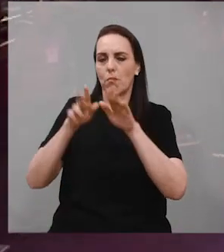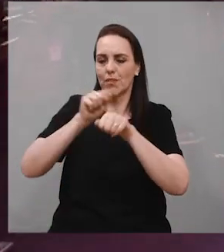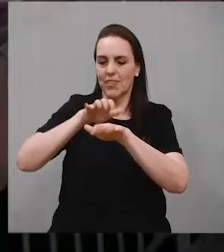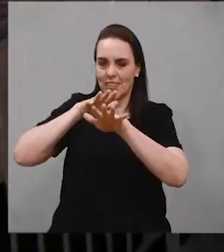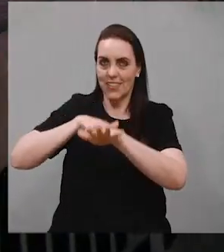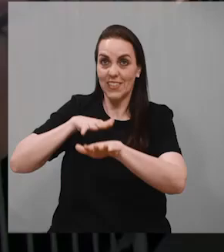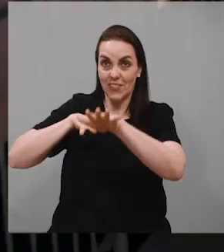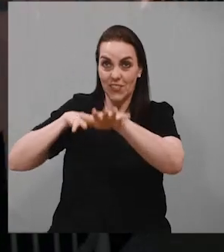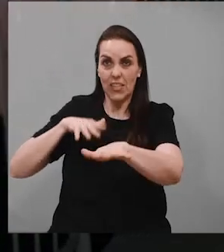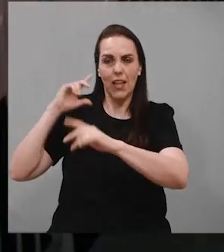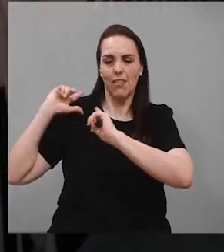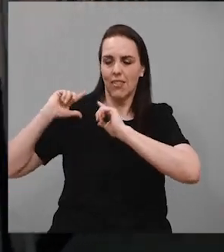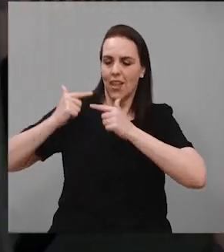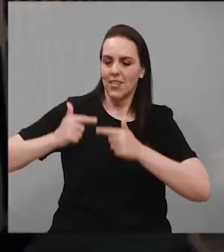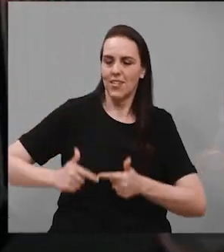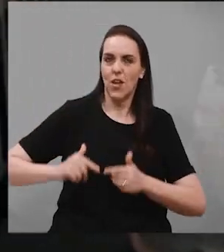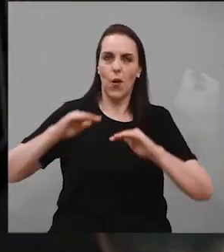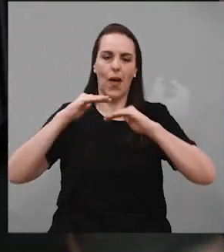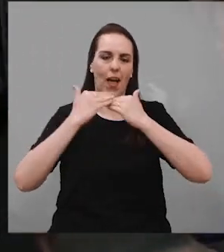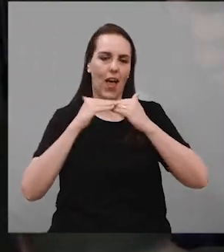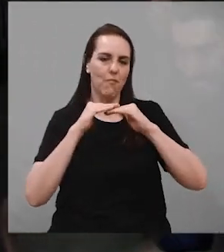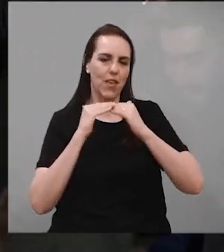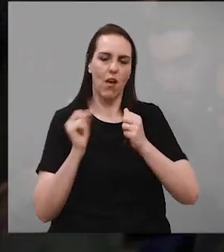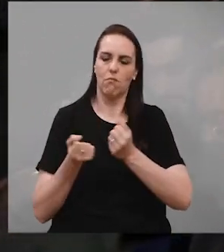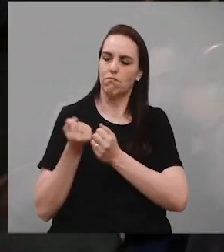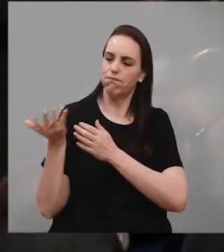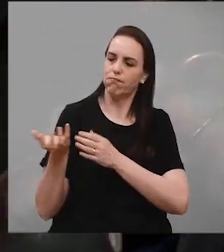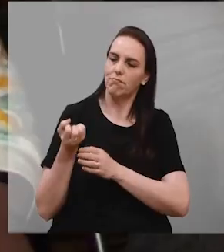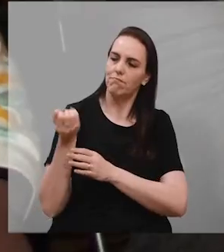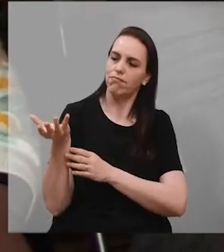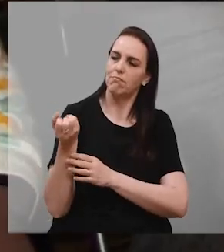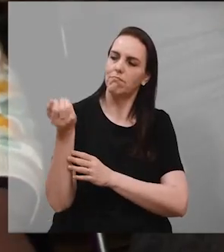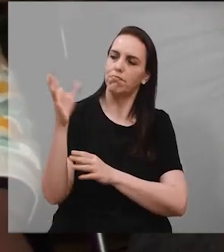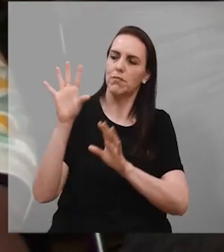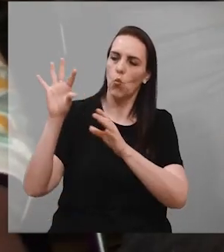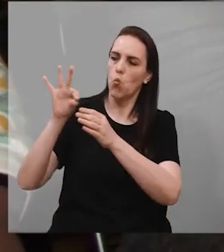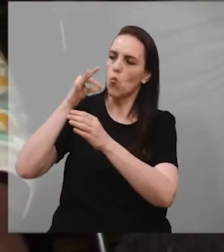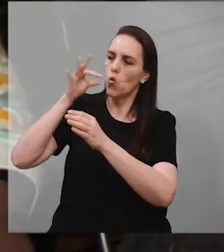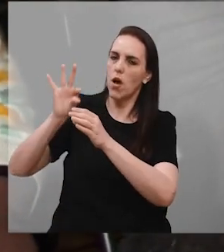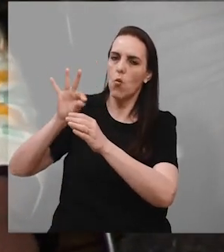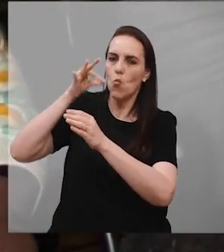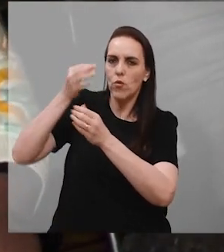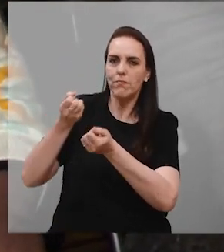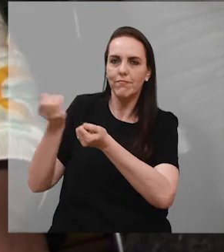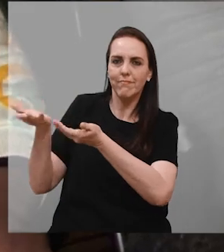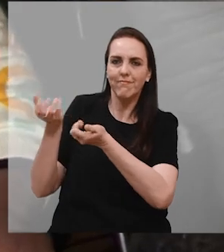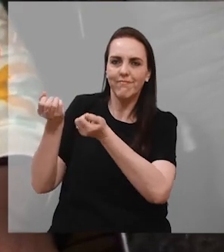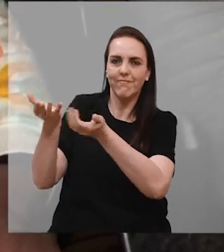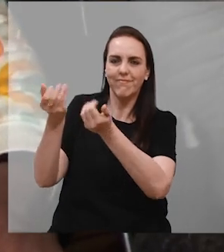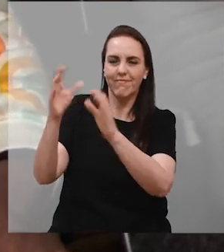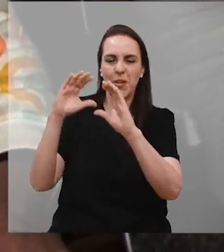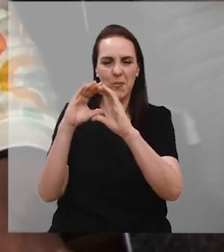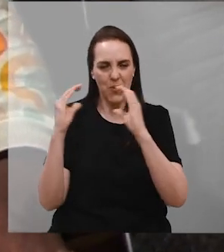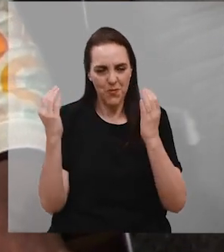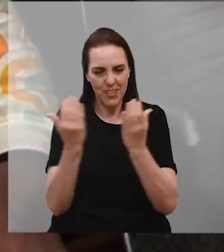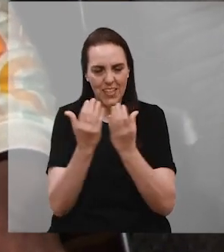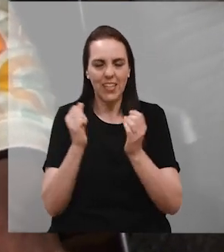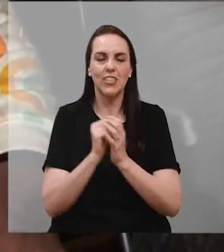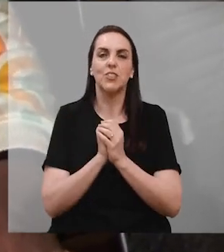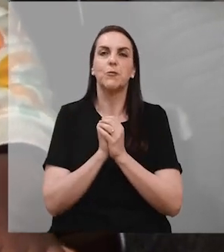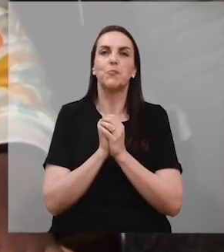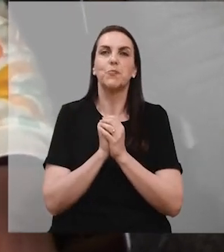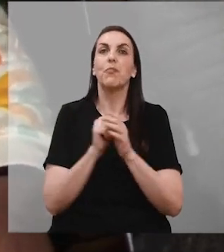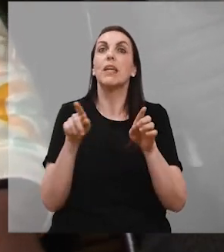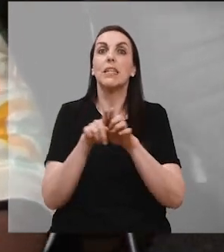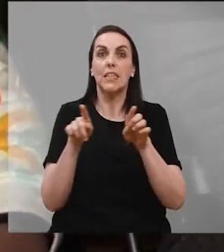próprio desfile, né? Que tem essa tradição de um caminhão vir e ir distribuindo essas uvas para a